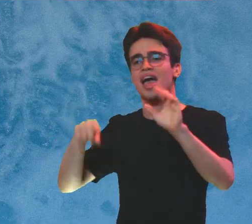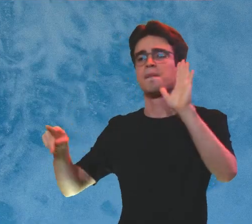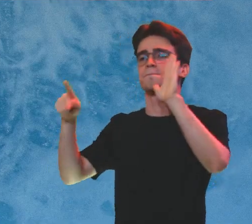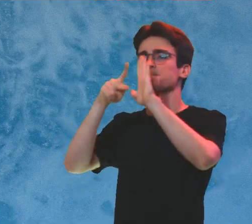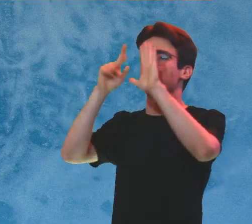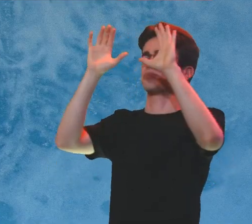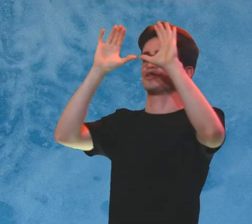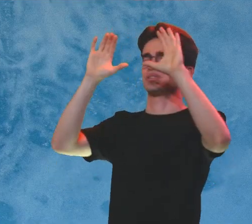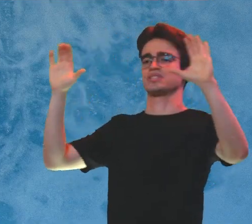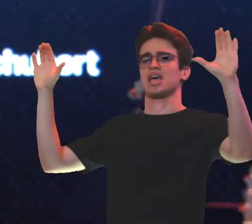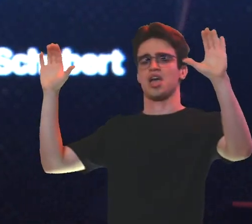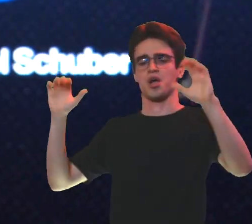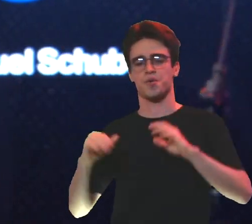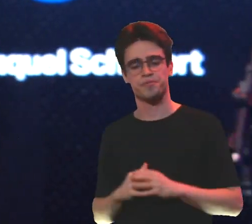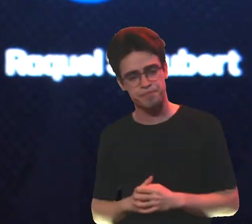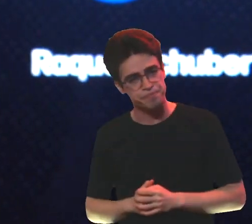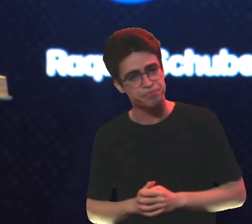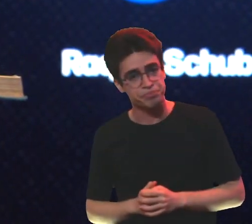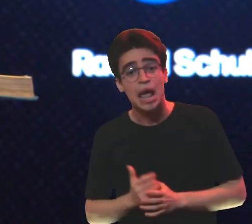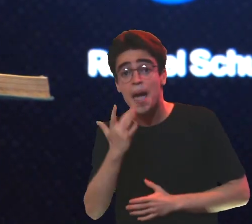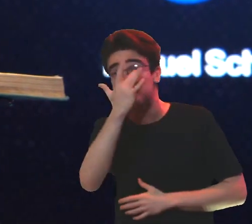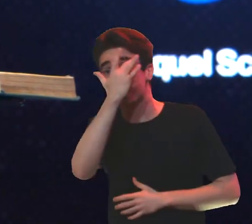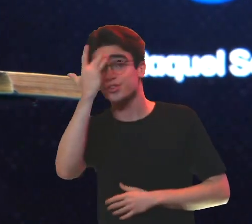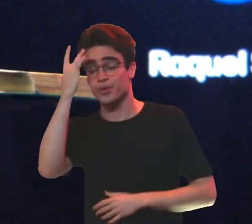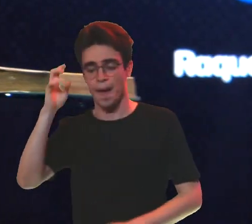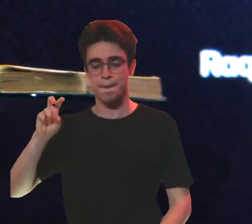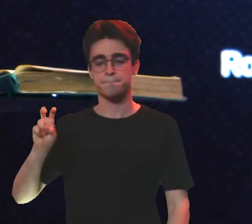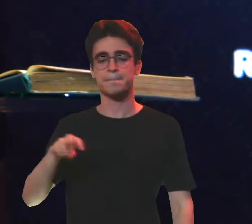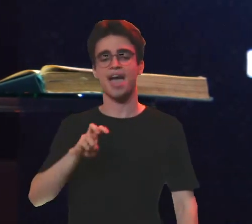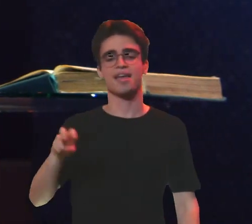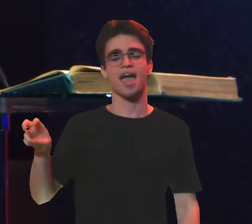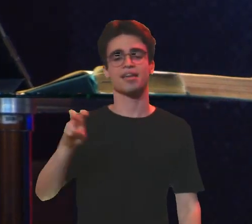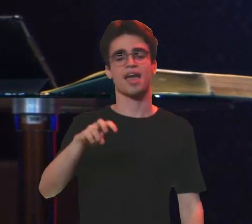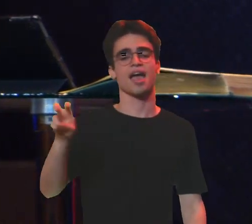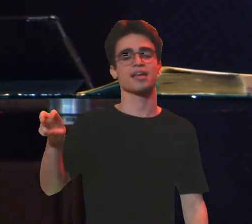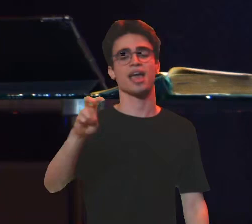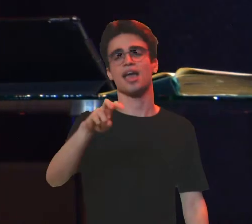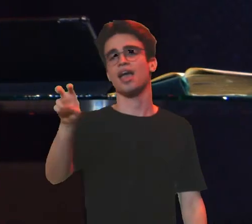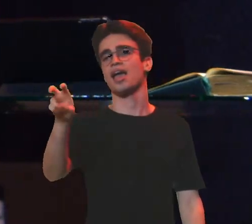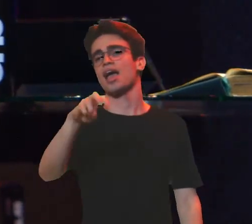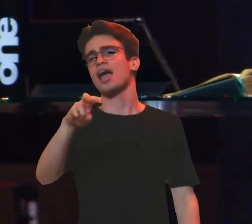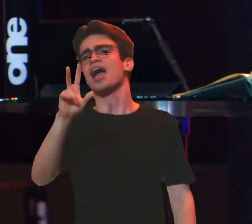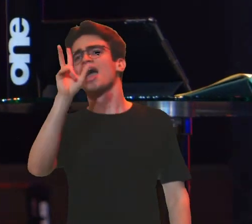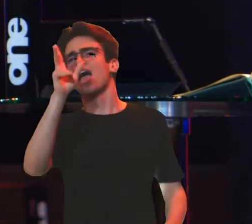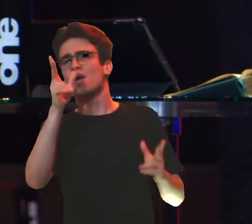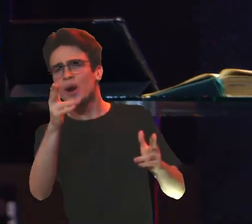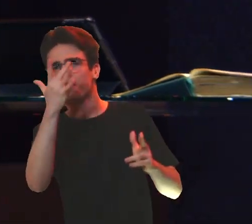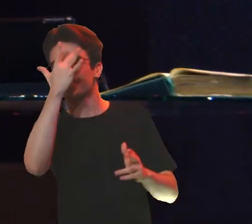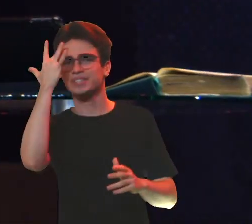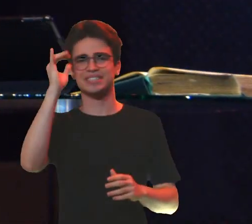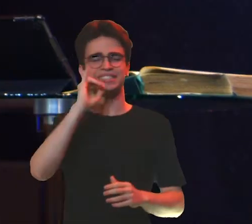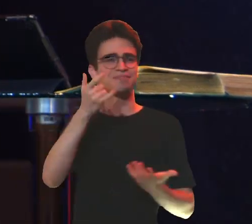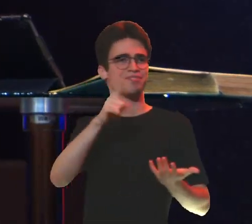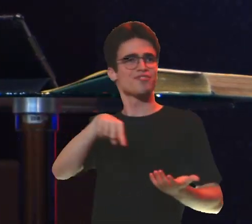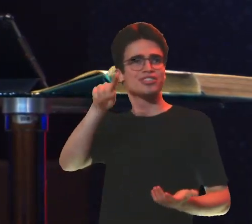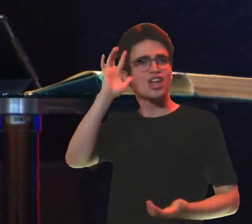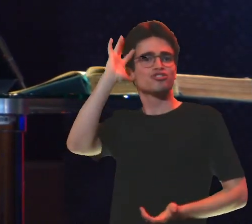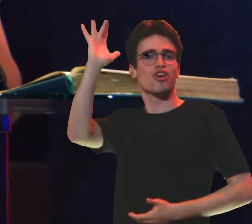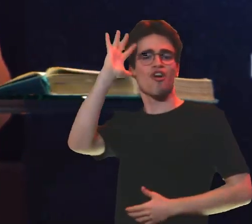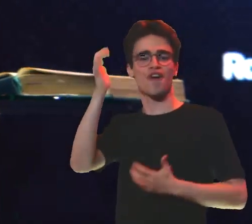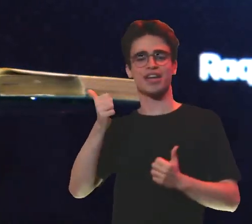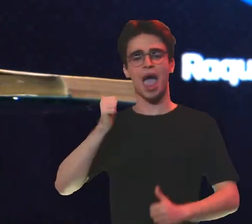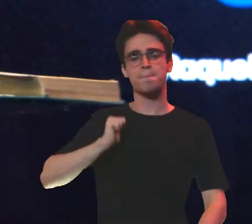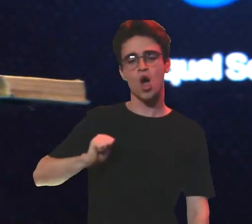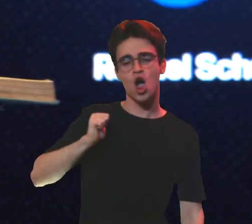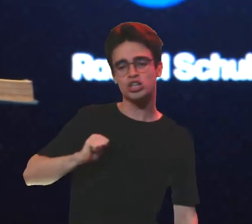celestial. Um peregrino é alguém que está numa jornada. É como se você aí, eu não sei se alguém tem o sonho de ser mochileiro, de